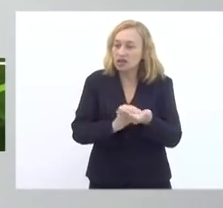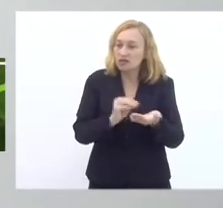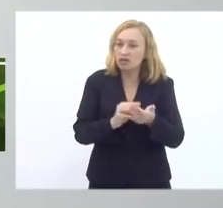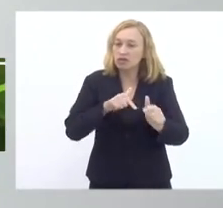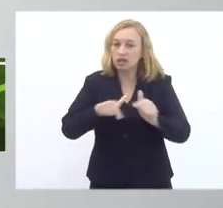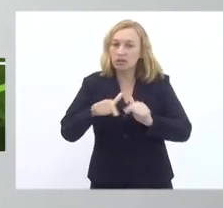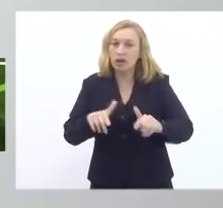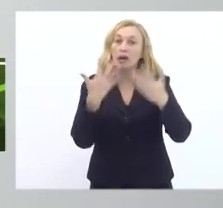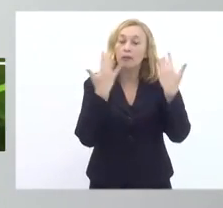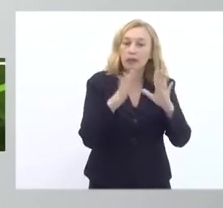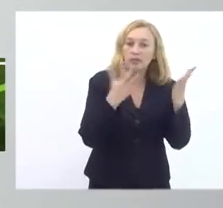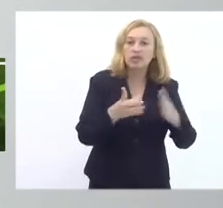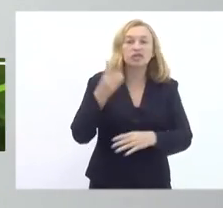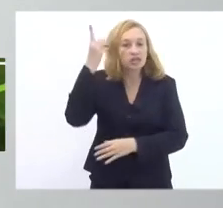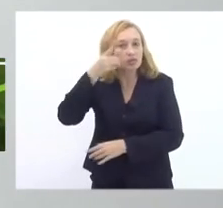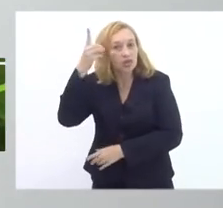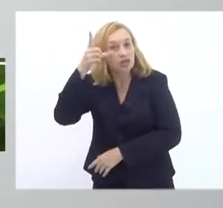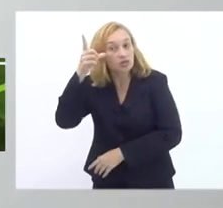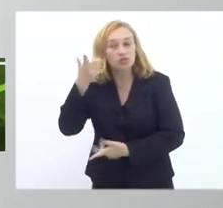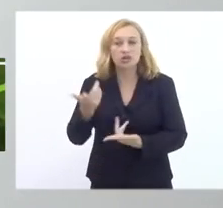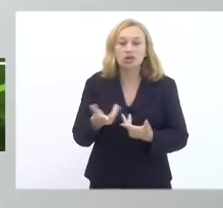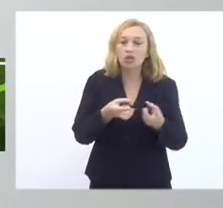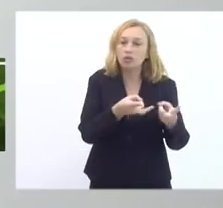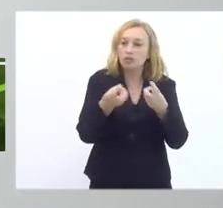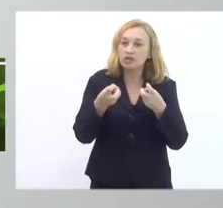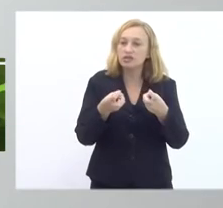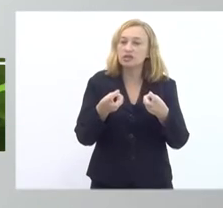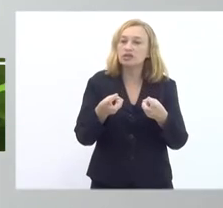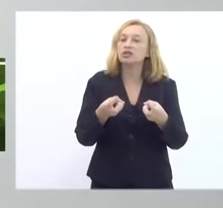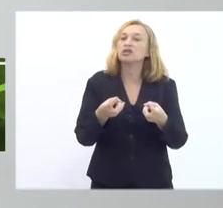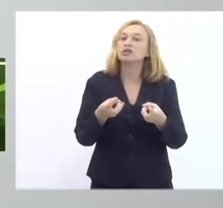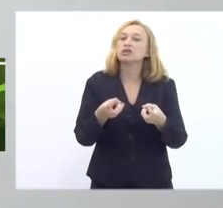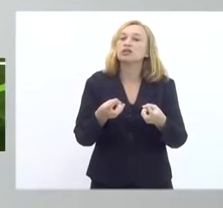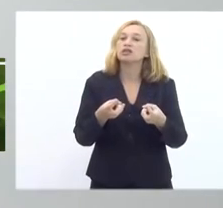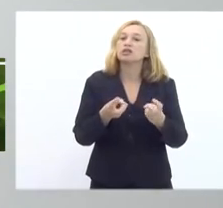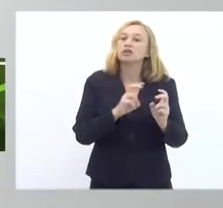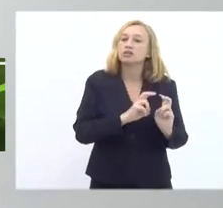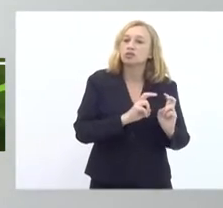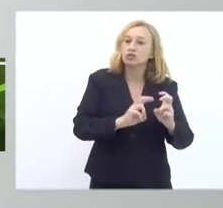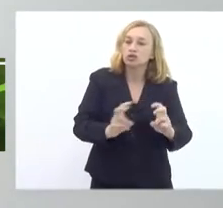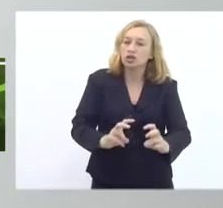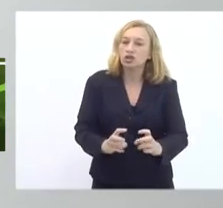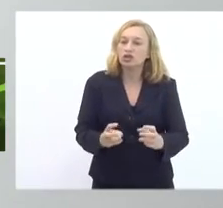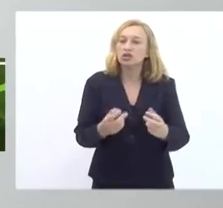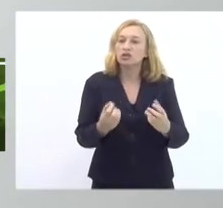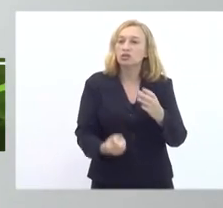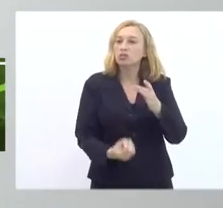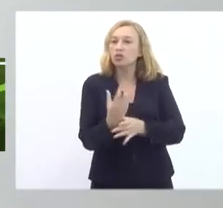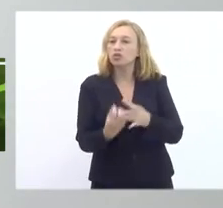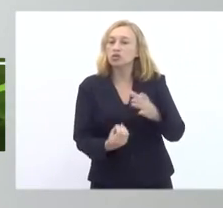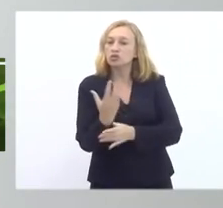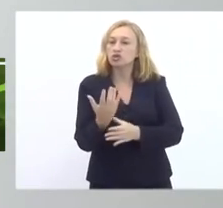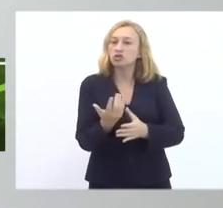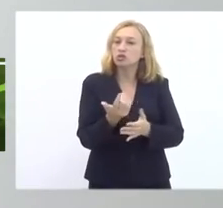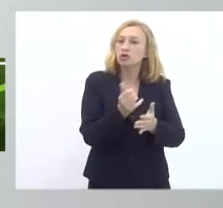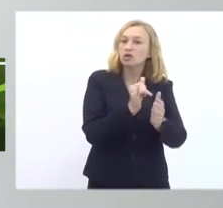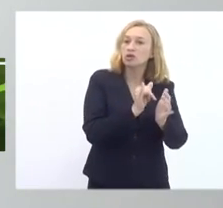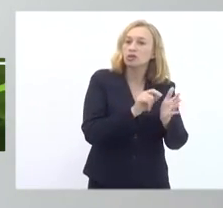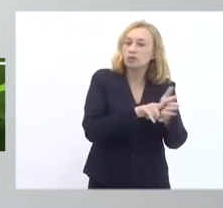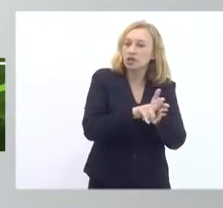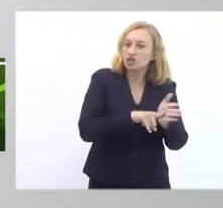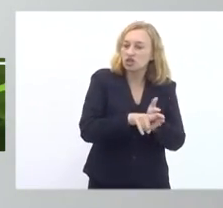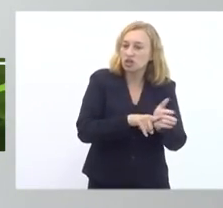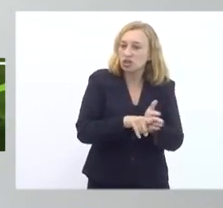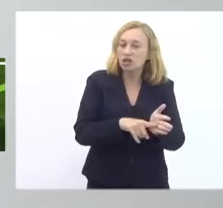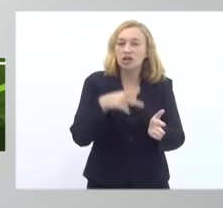Lucinha pela condição do trabalho, dizer que a gente está, o Observatório dos Trens tem produzido uma série de pesquisas que falam sobre